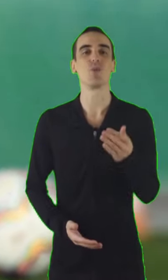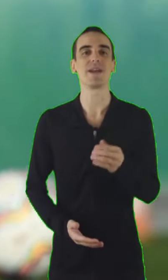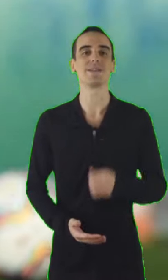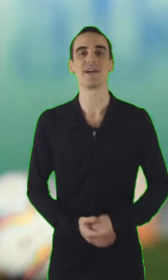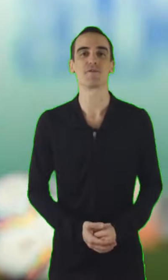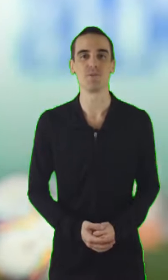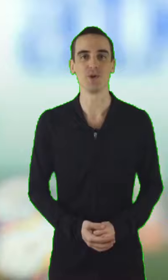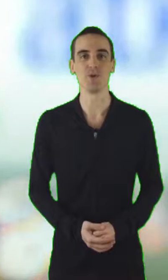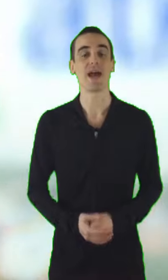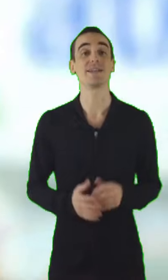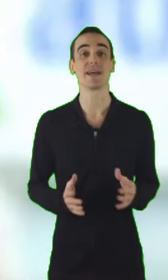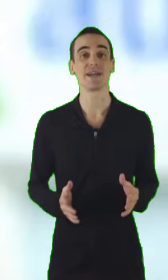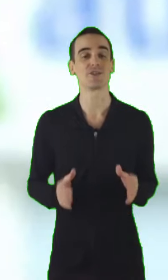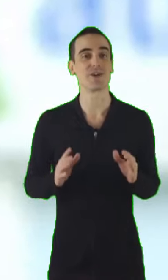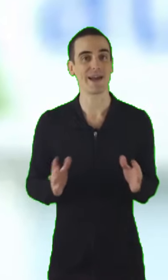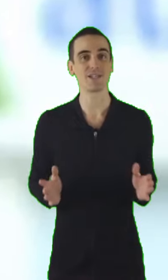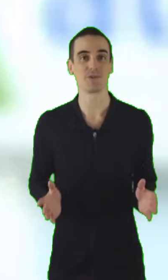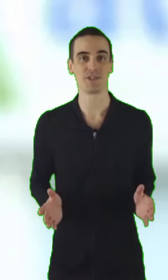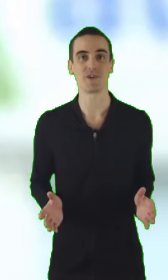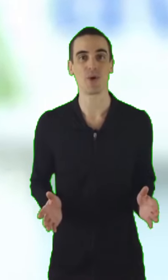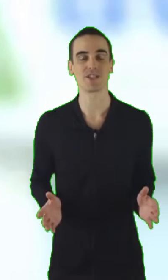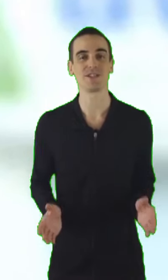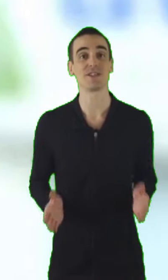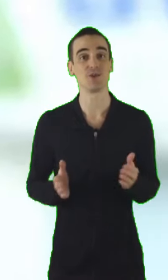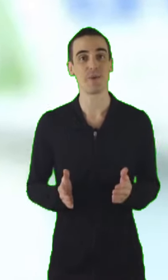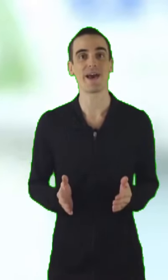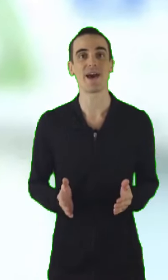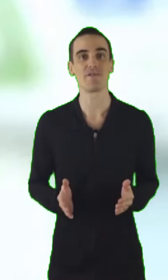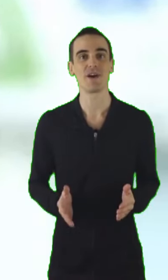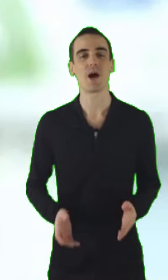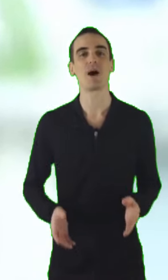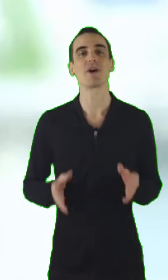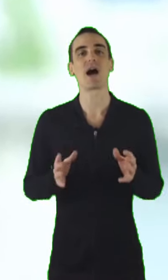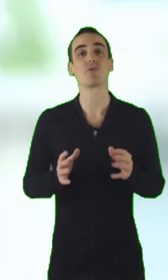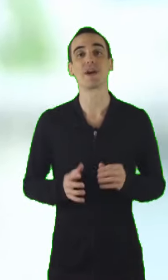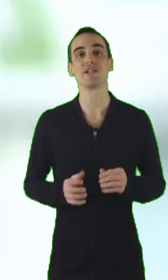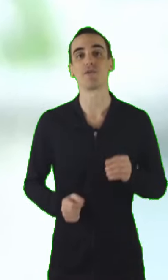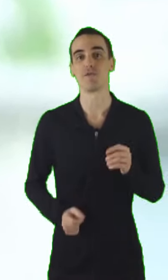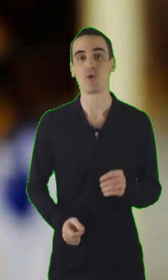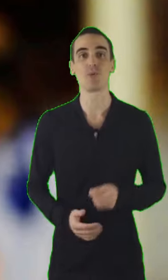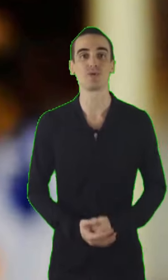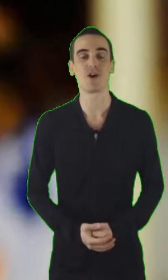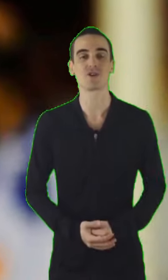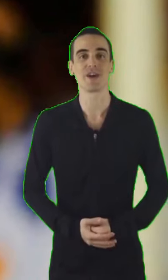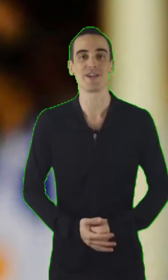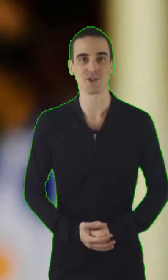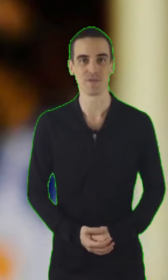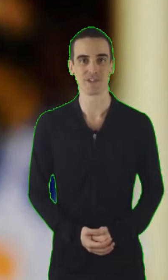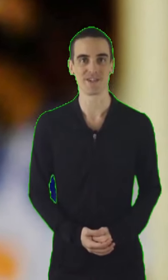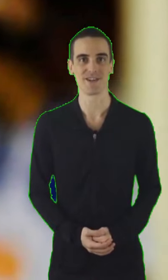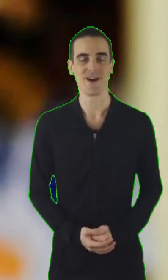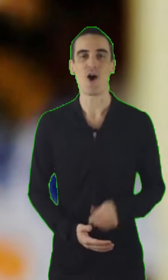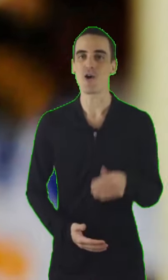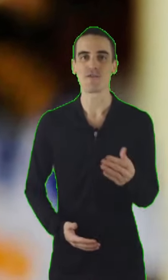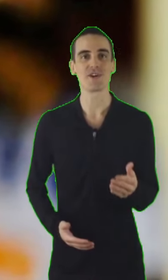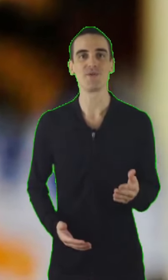término desta temporada. Moledo está na terceira passagem pelo Beira-Rio, iniciada desde 2018. É o jogador com mais